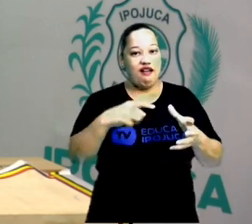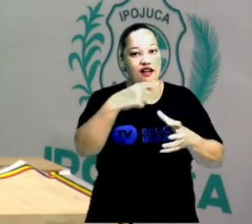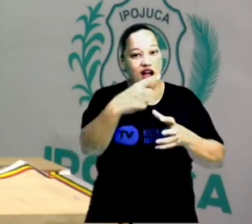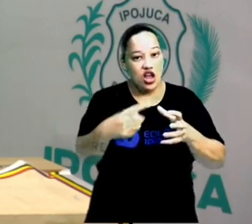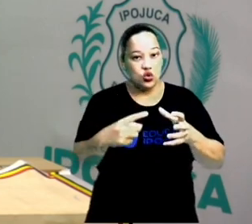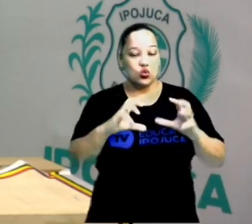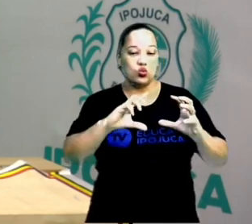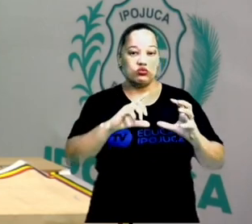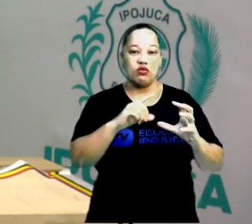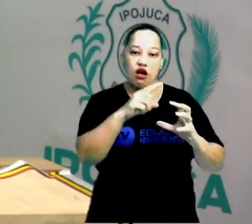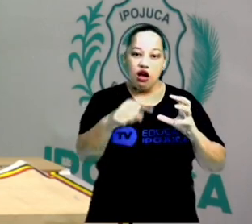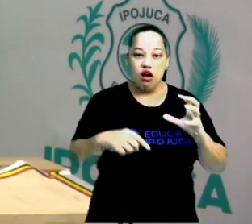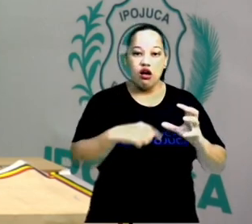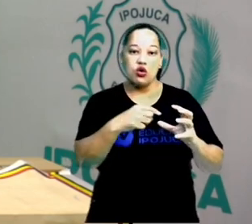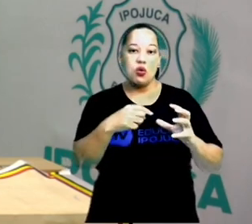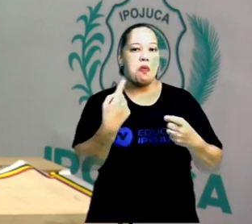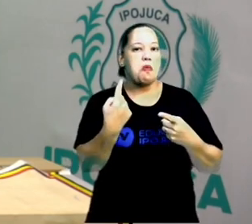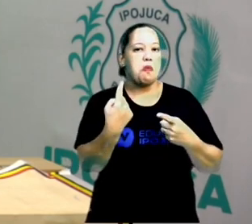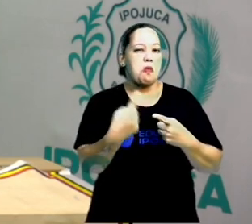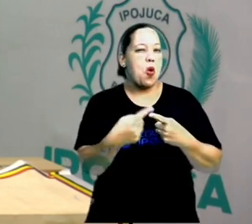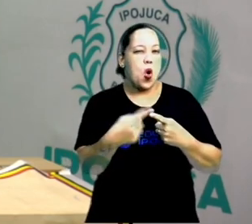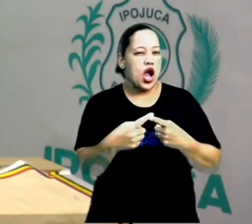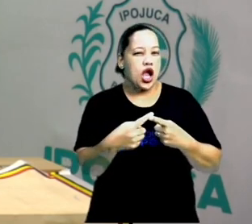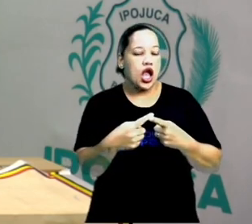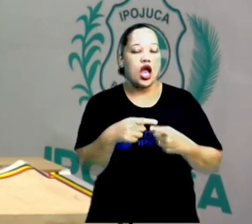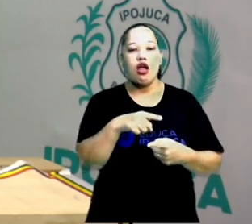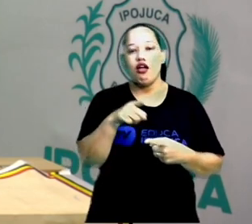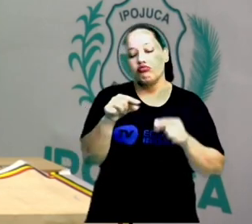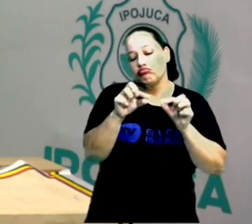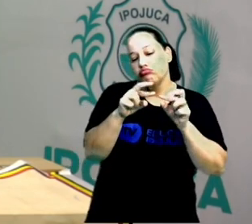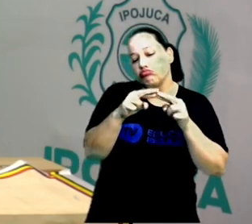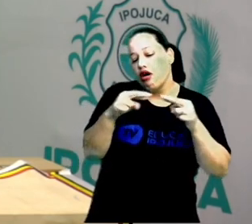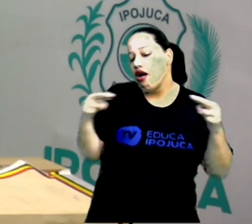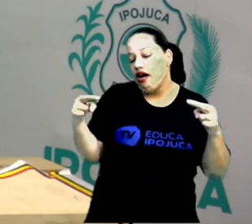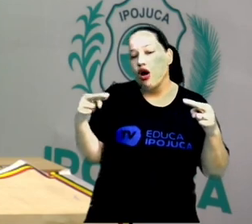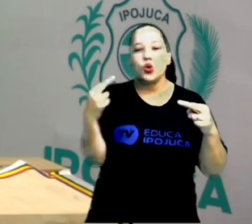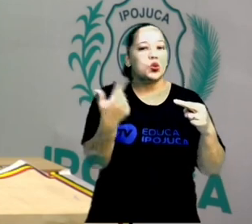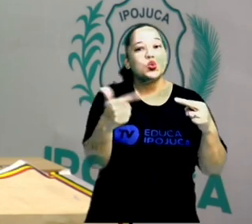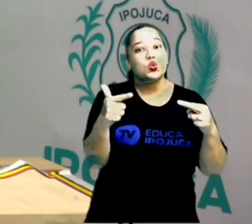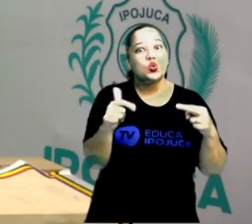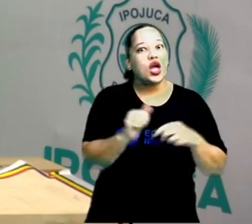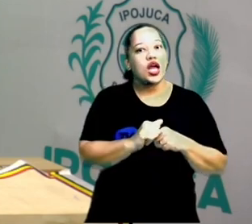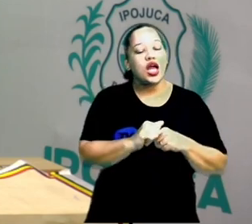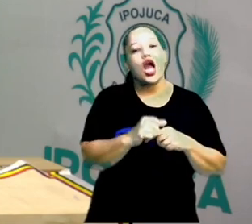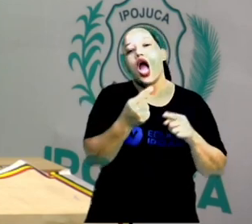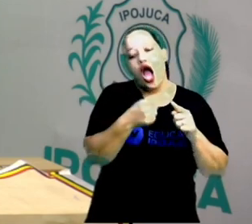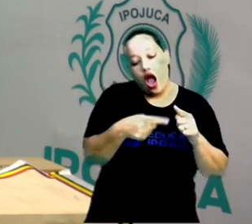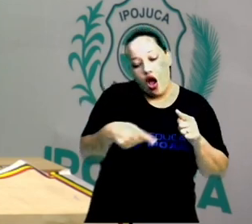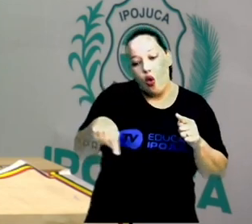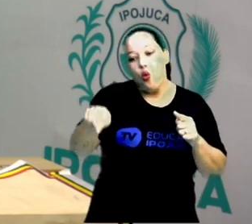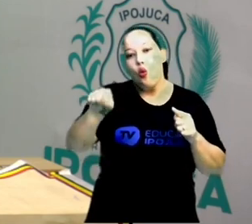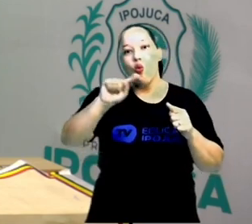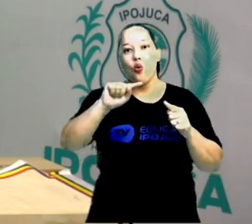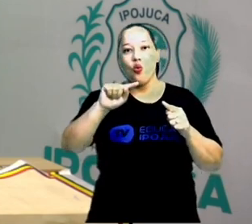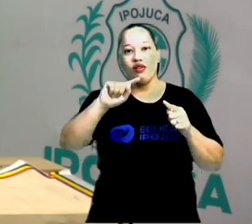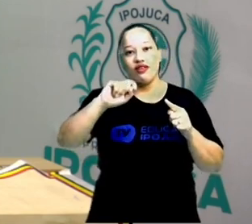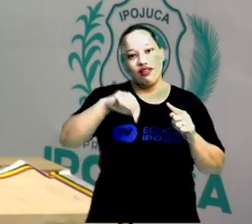eles não têm retas, eles só têm curvas. Ó,